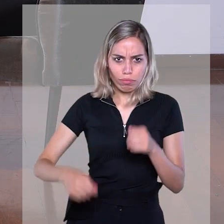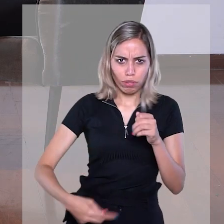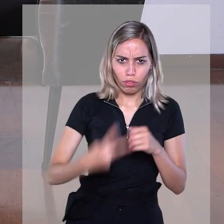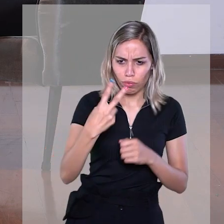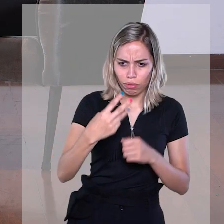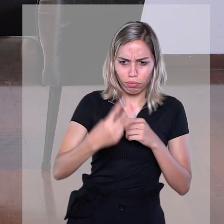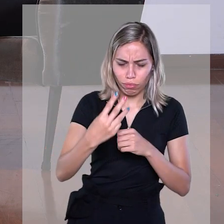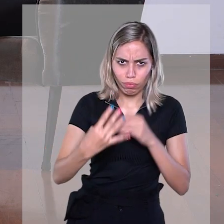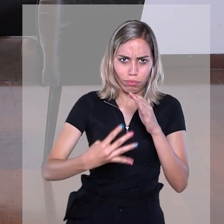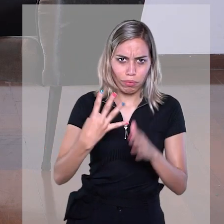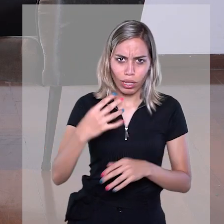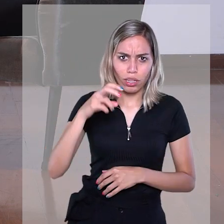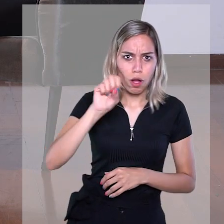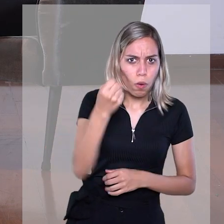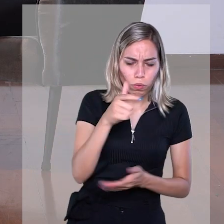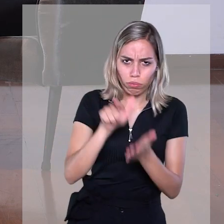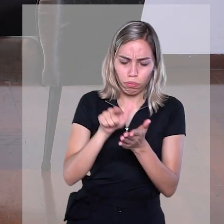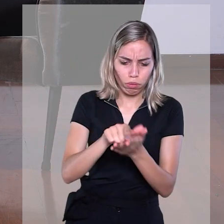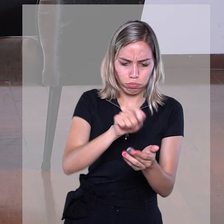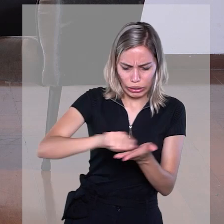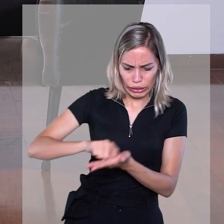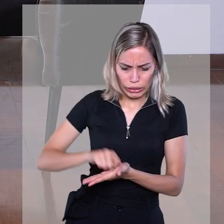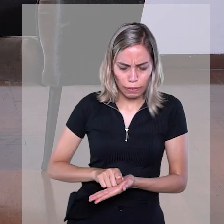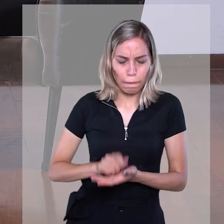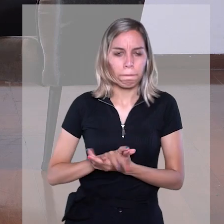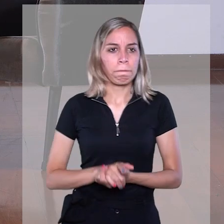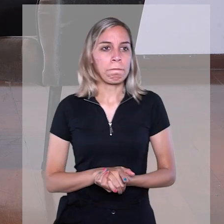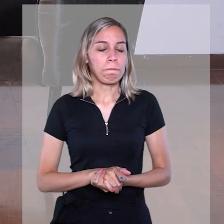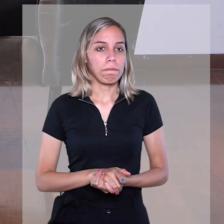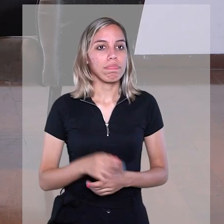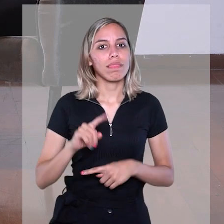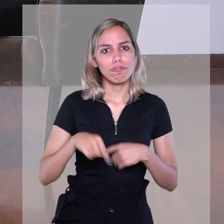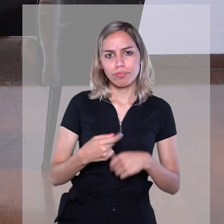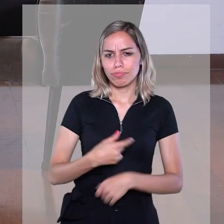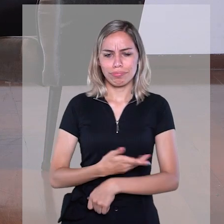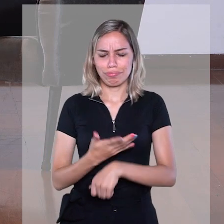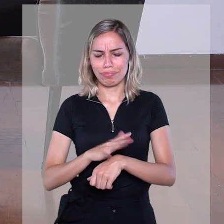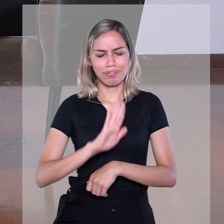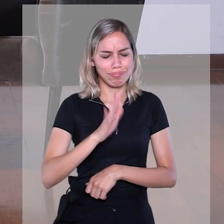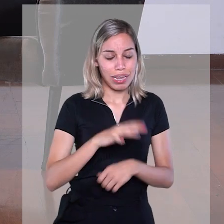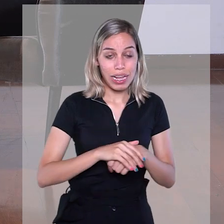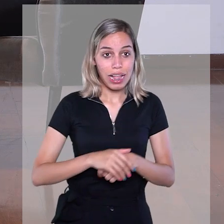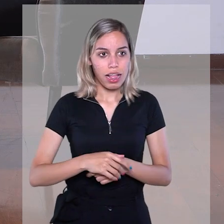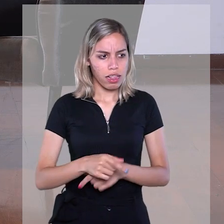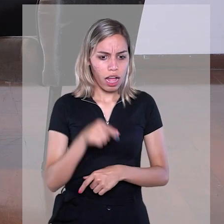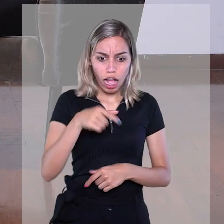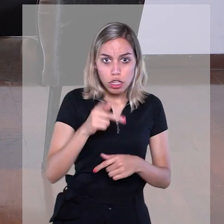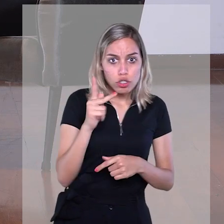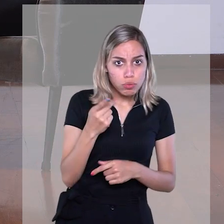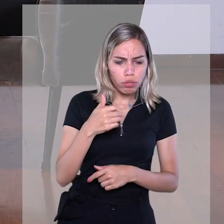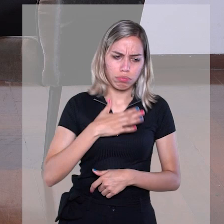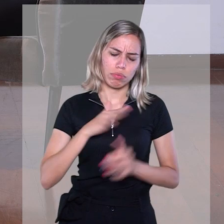porque a história do Campo Alegre se confunde com a história da minha família, e essa história é fundamental para eu